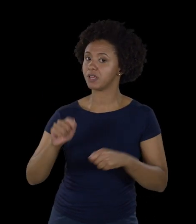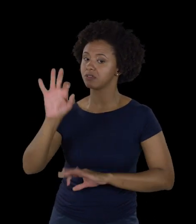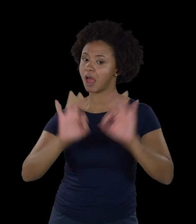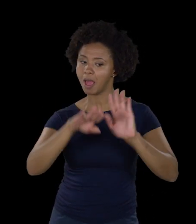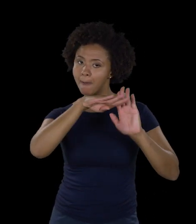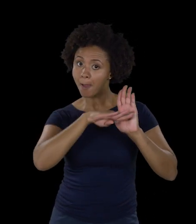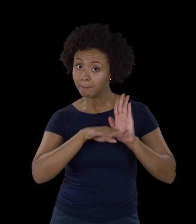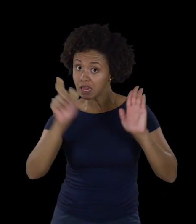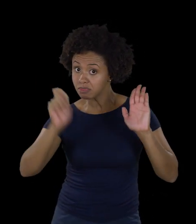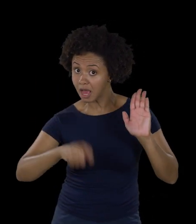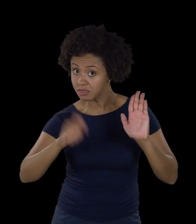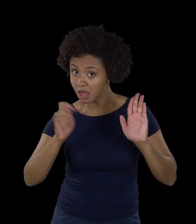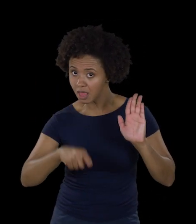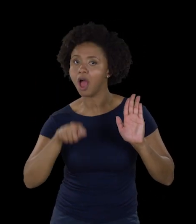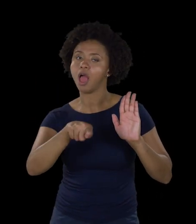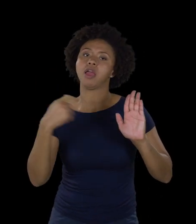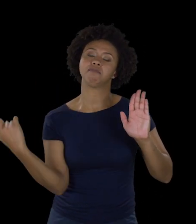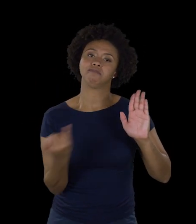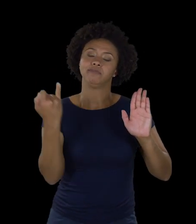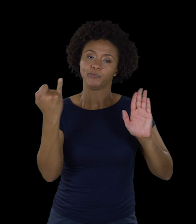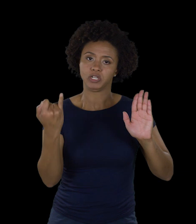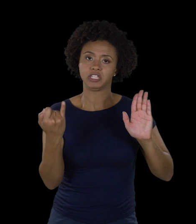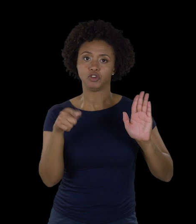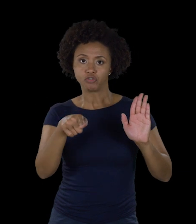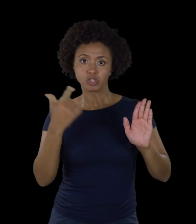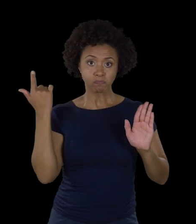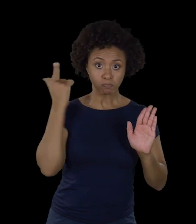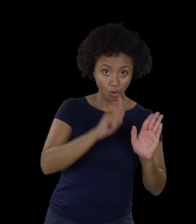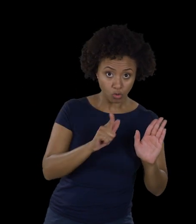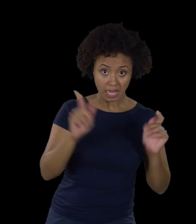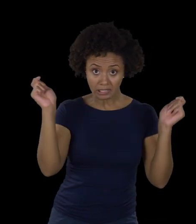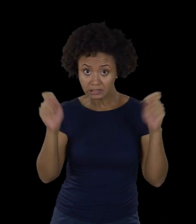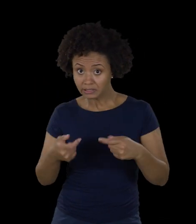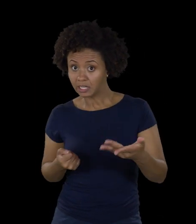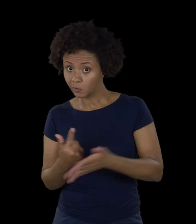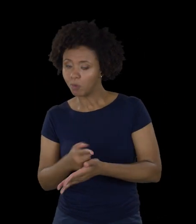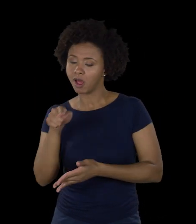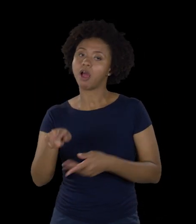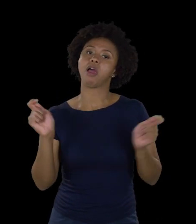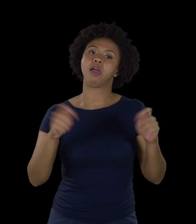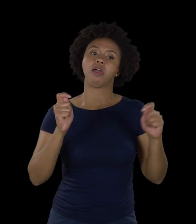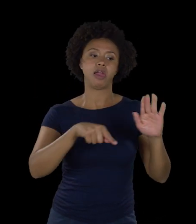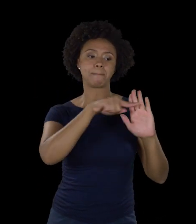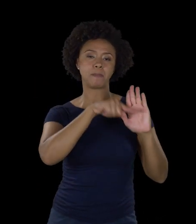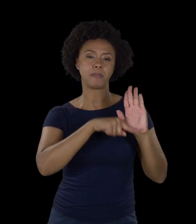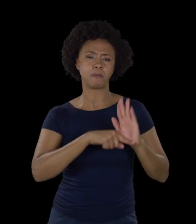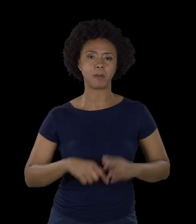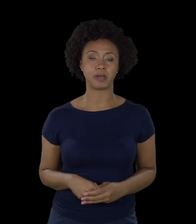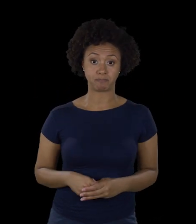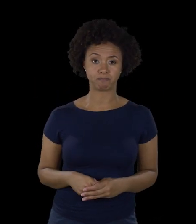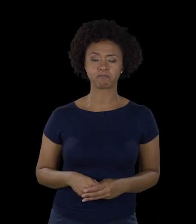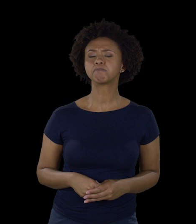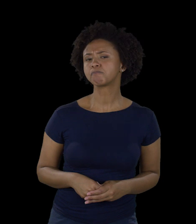factíveis, alcançáveis, dentro de sua realidade e de suas posses. Quando vamos falar de